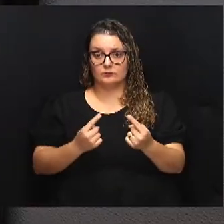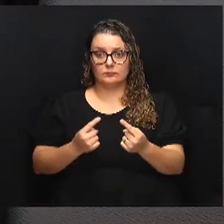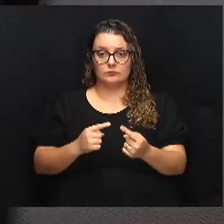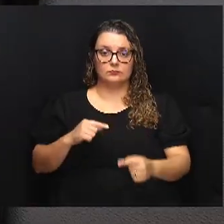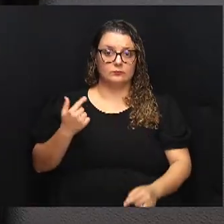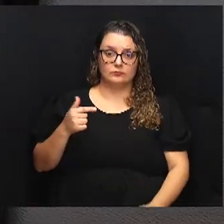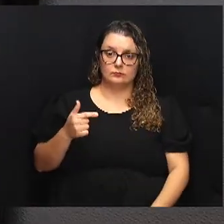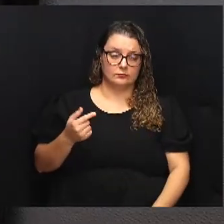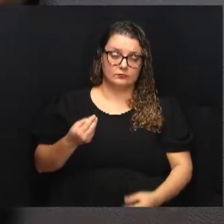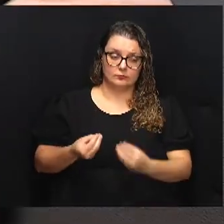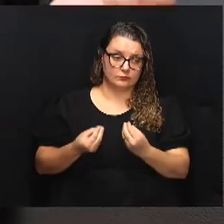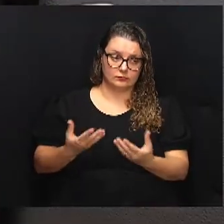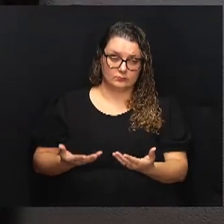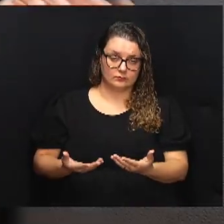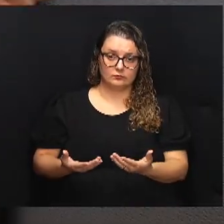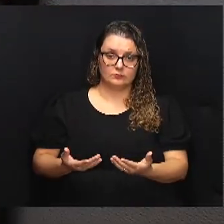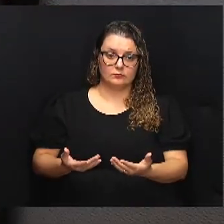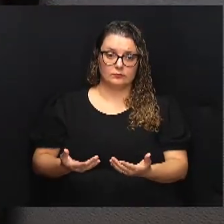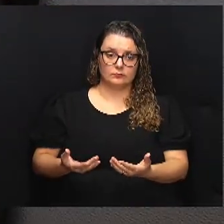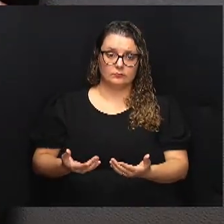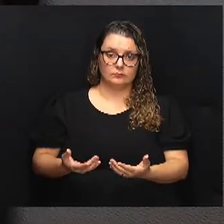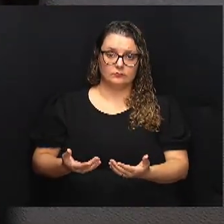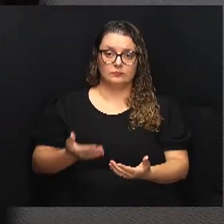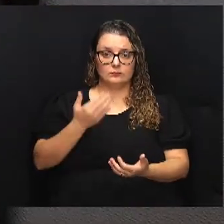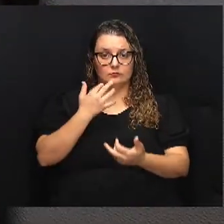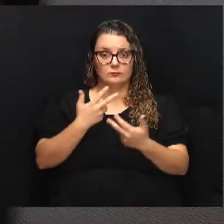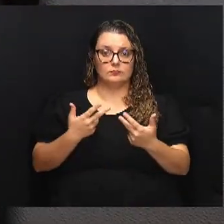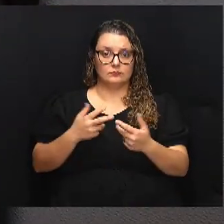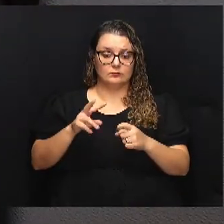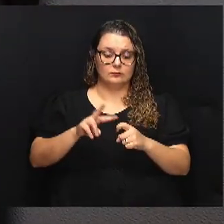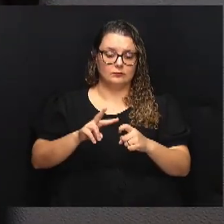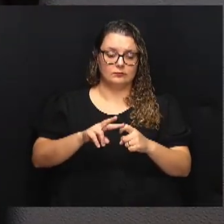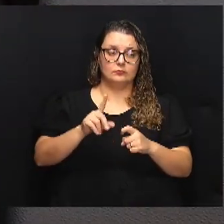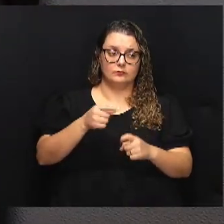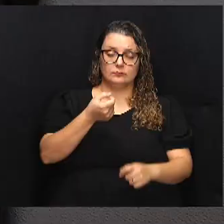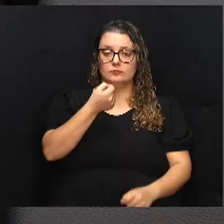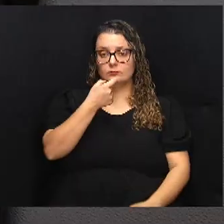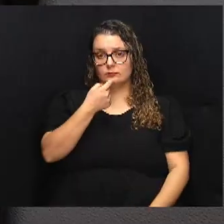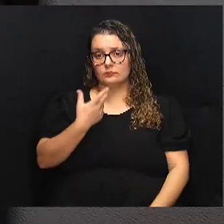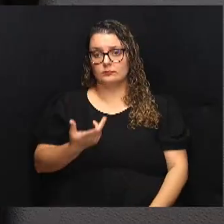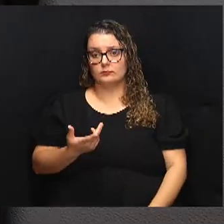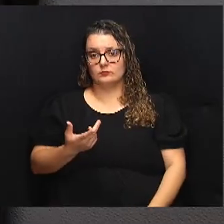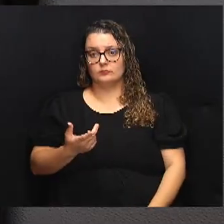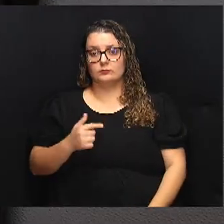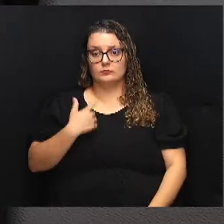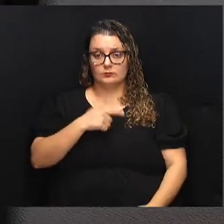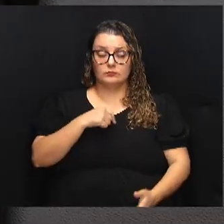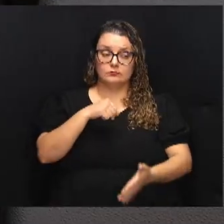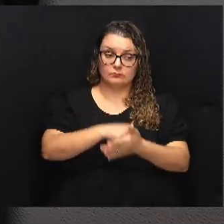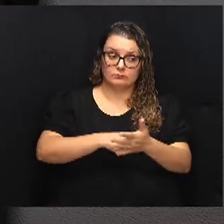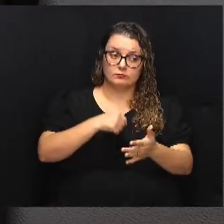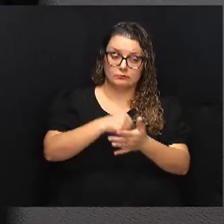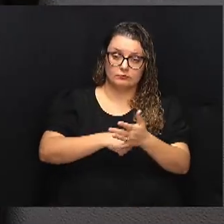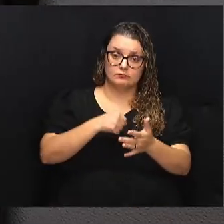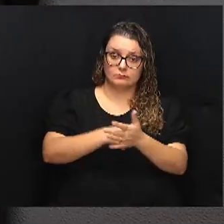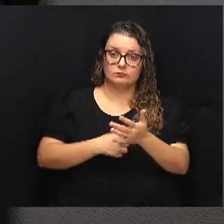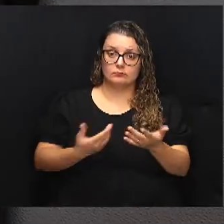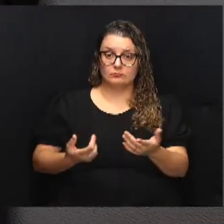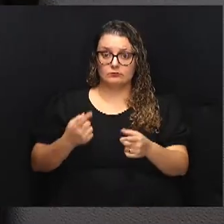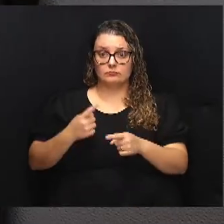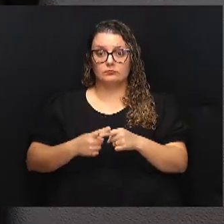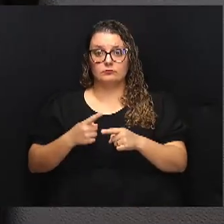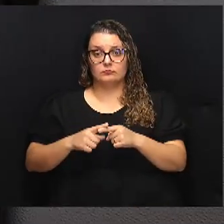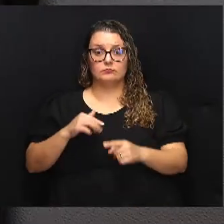têm condições, além de ração, veterinário, é o remédio. Então a gente está lá na luta, na batalha, para que a gente possa